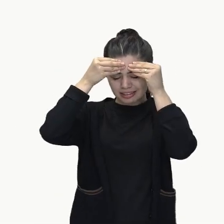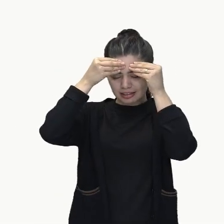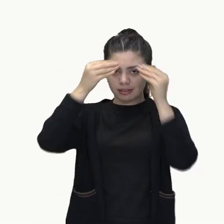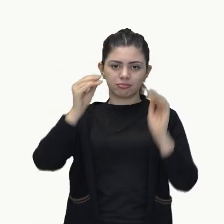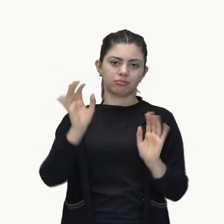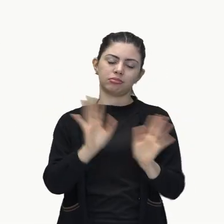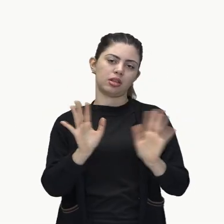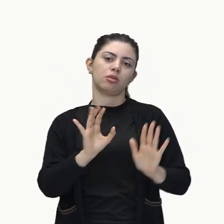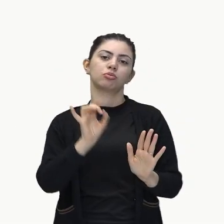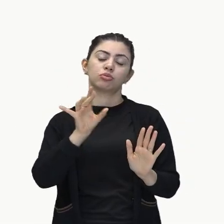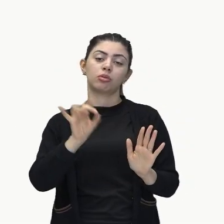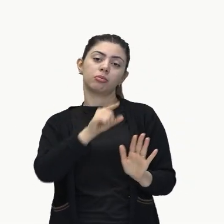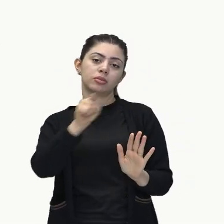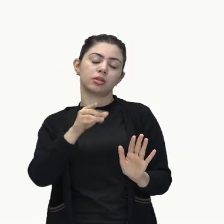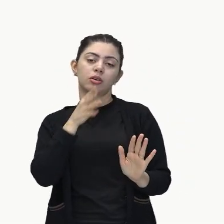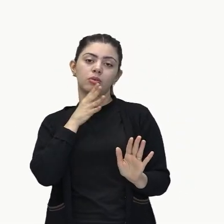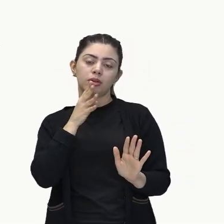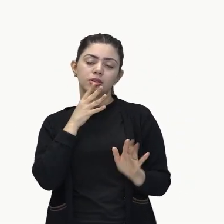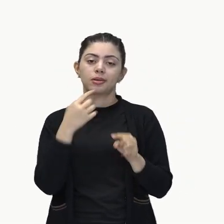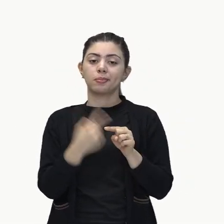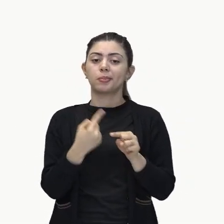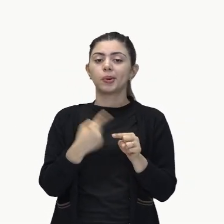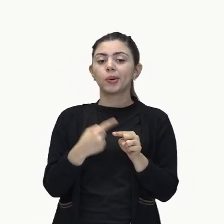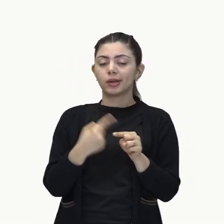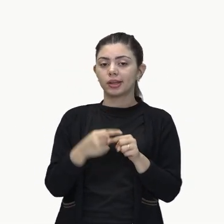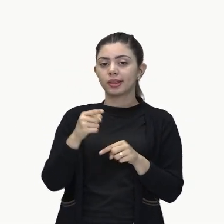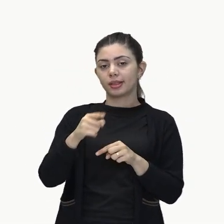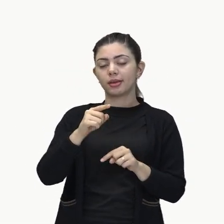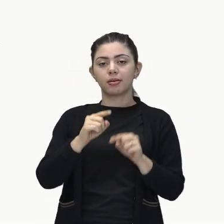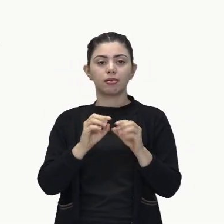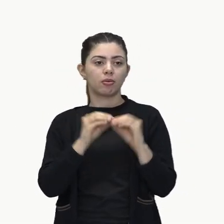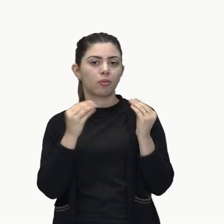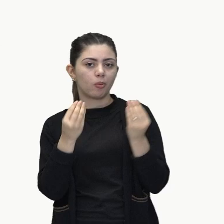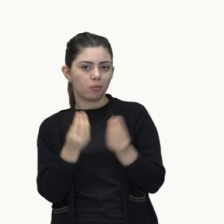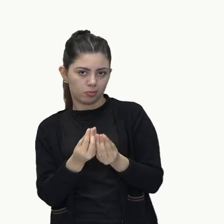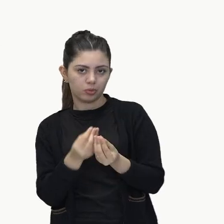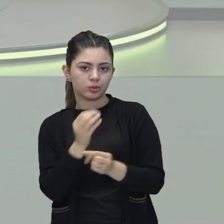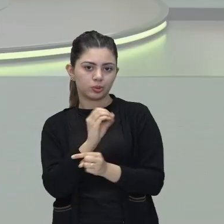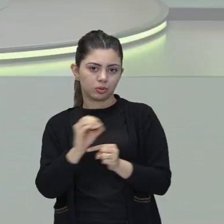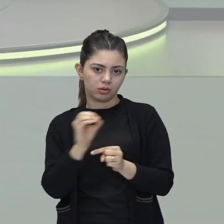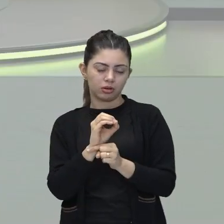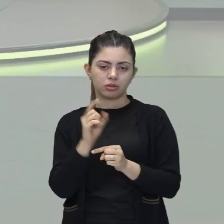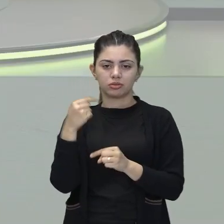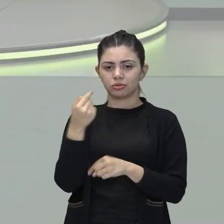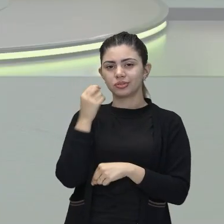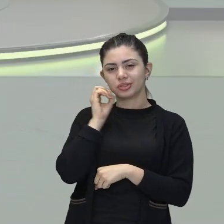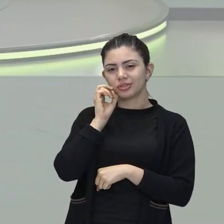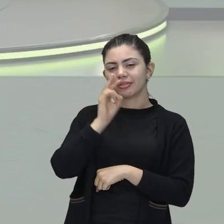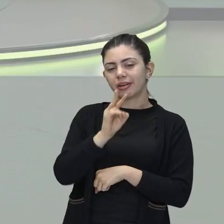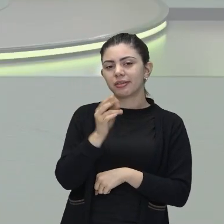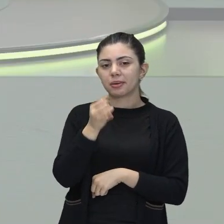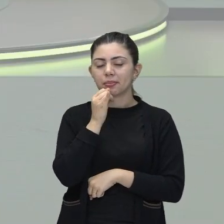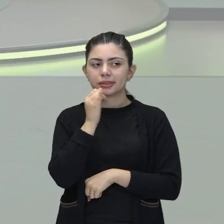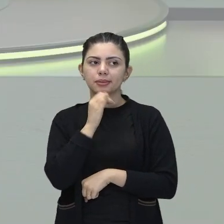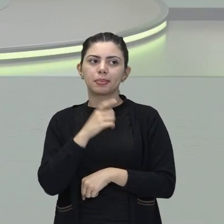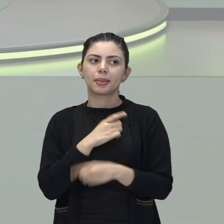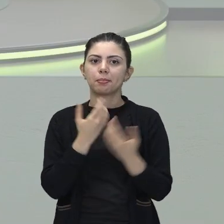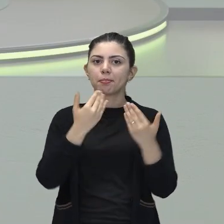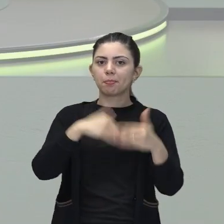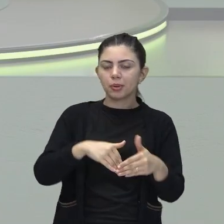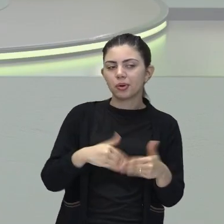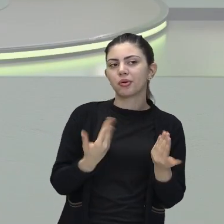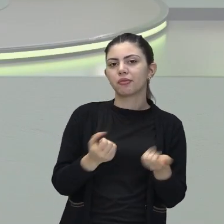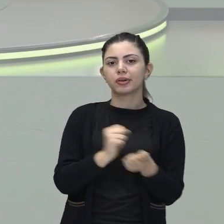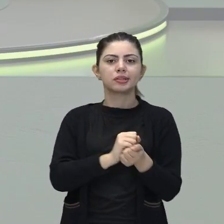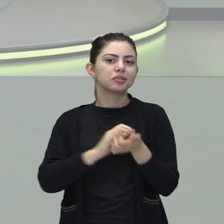vocês conhecerem, porque esses compostos eles vão aparecer para a gente, por exemplo, em questões, em